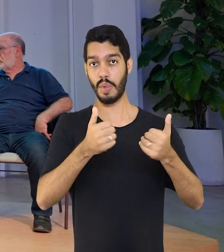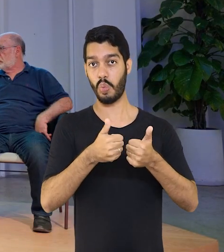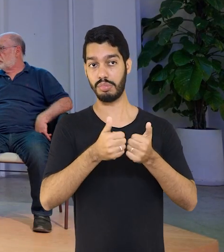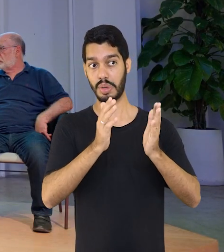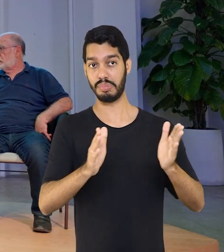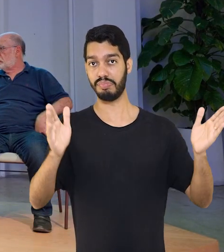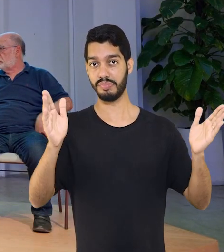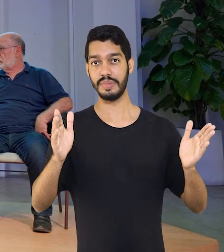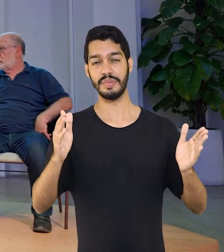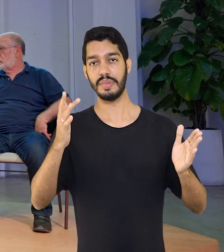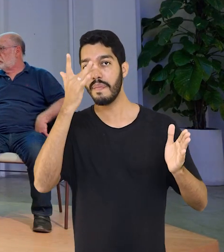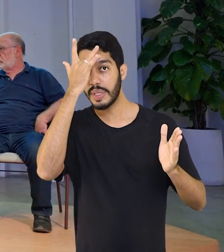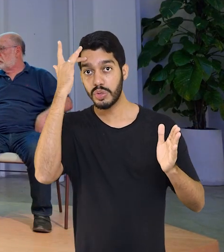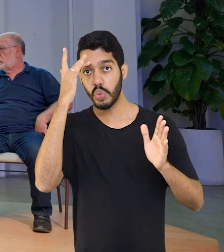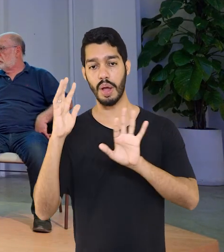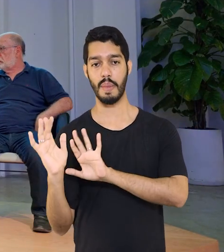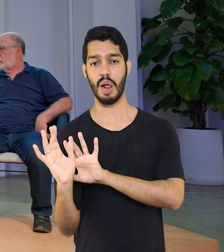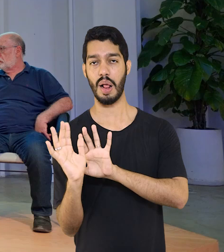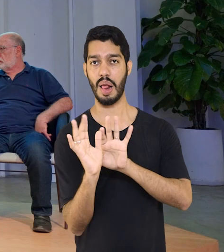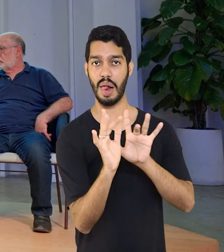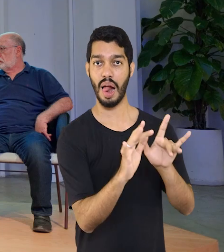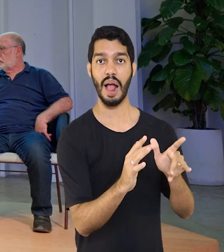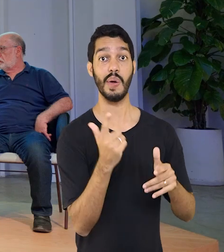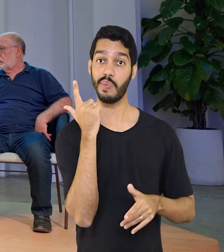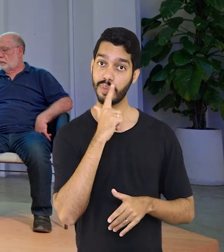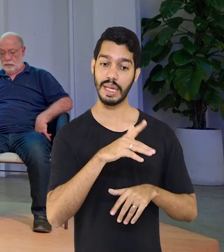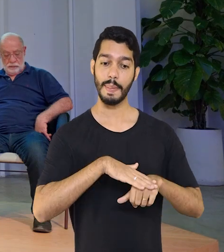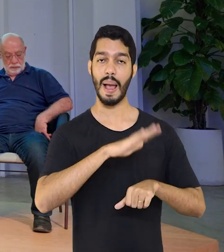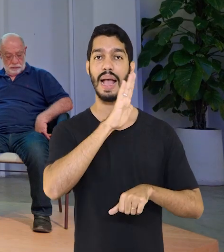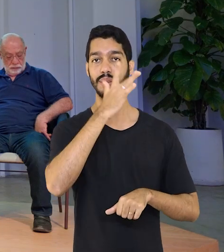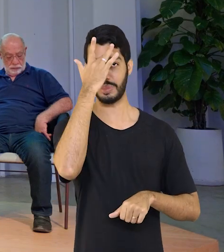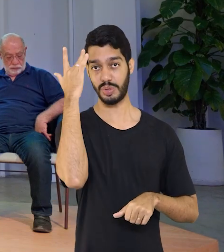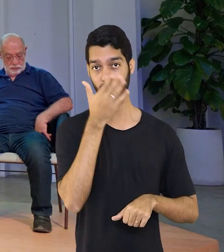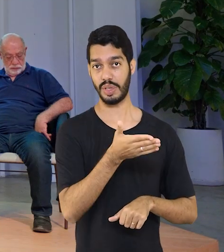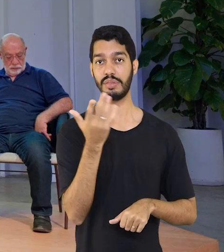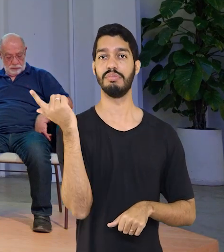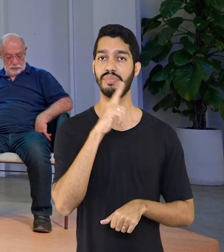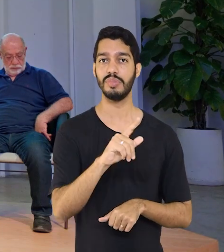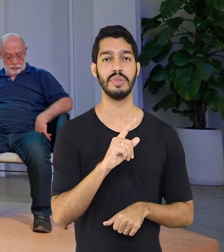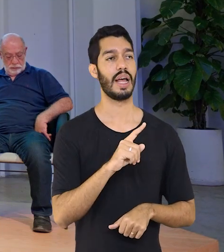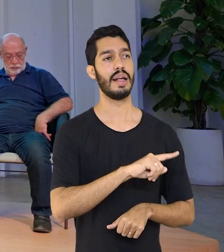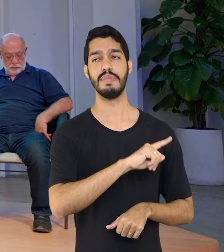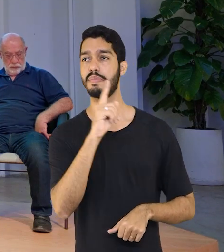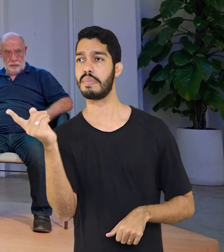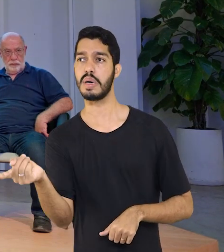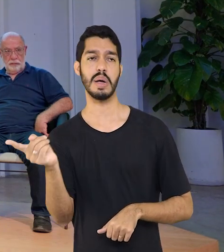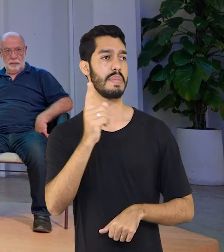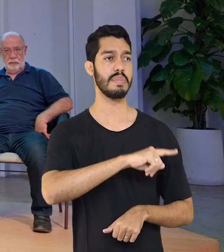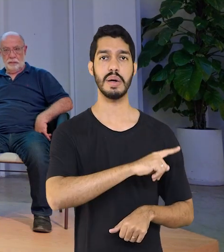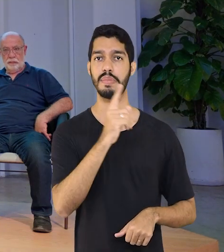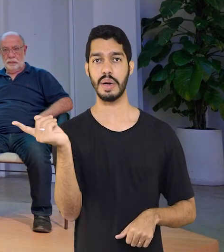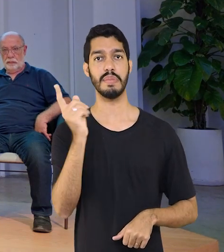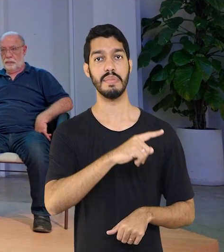que transporta que faz um transporte de média e alta capacidade, aumentando a eficiência